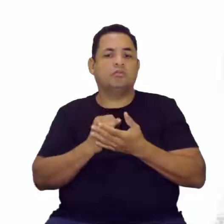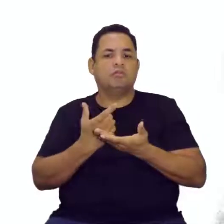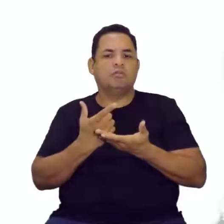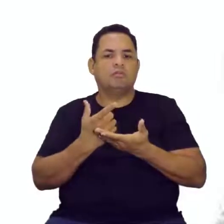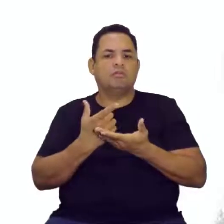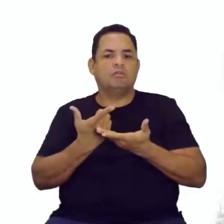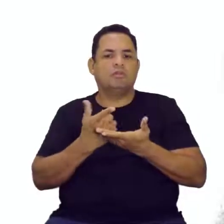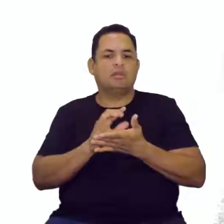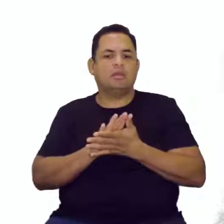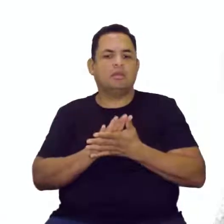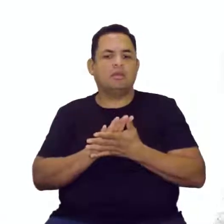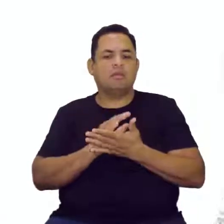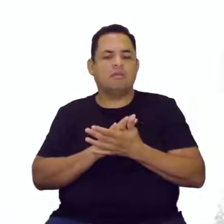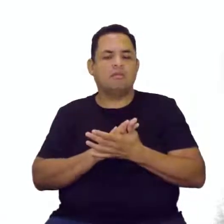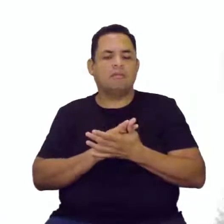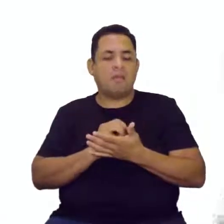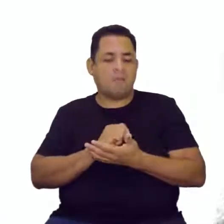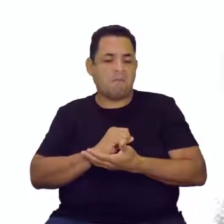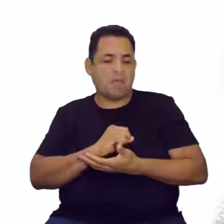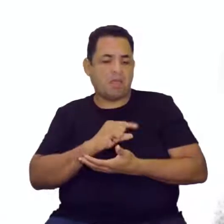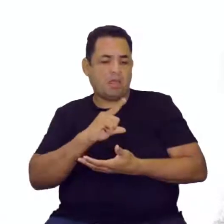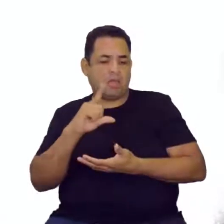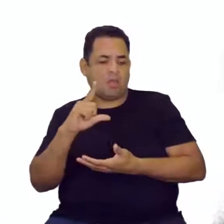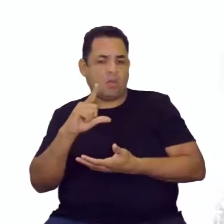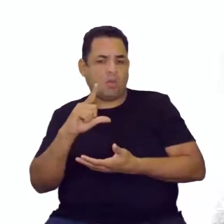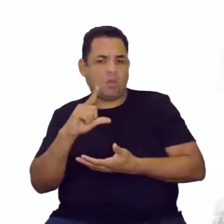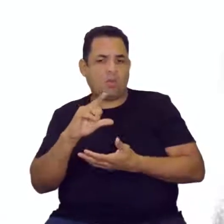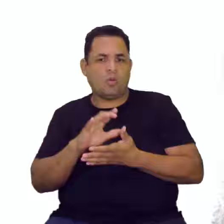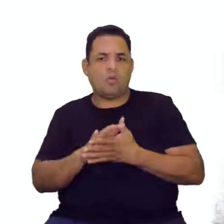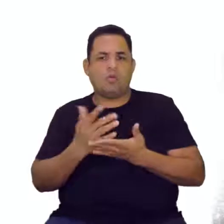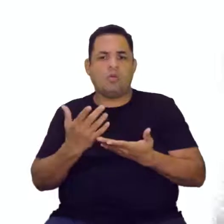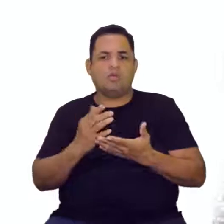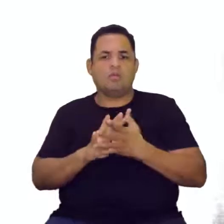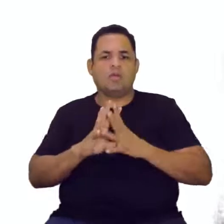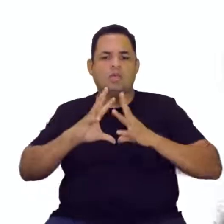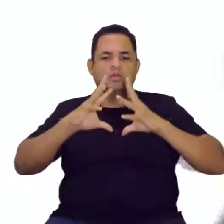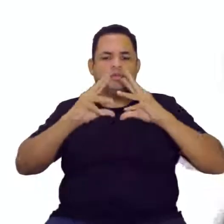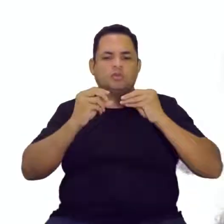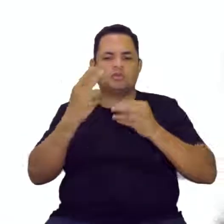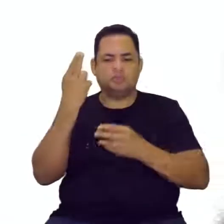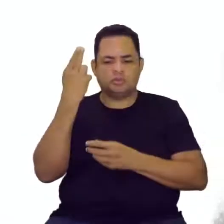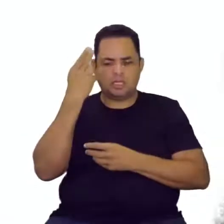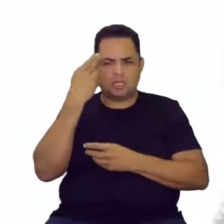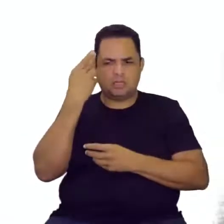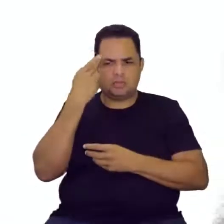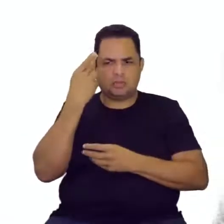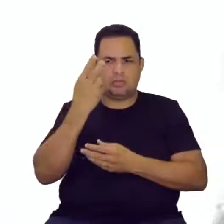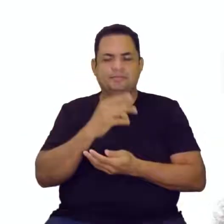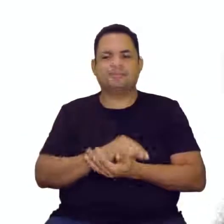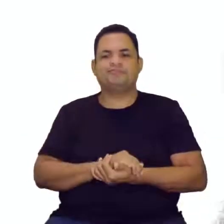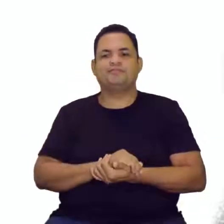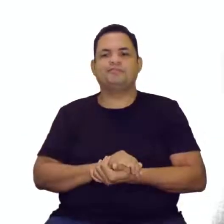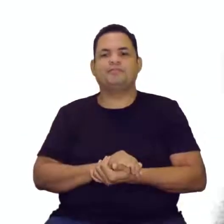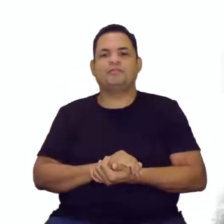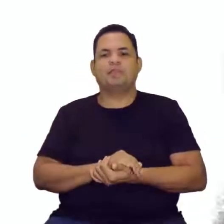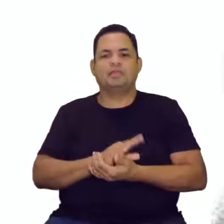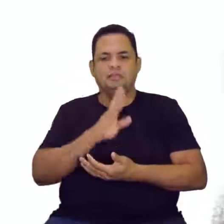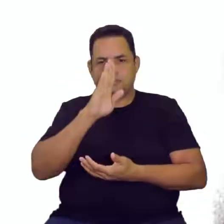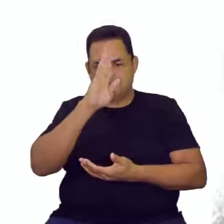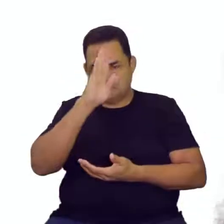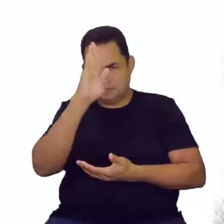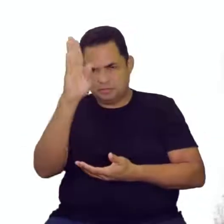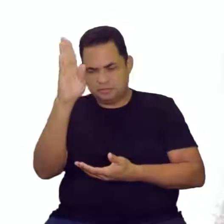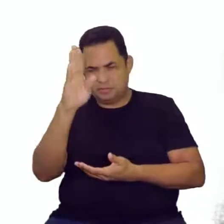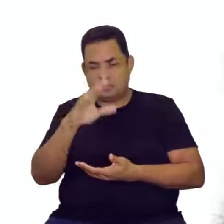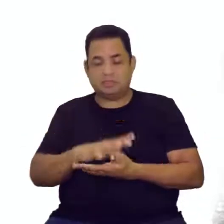intensificou o efeito estufa, mas ele é totalmente natural e um dos principais fatores